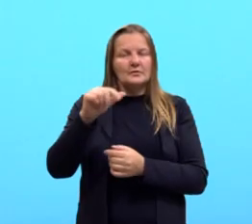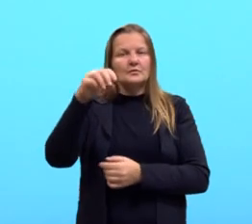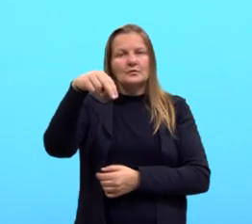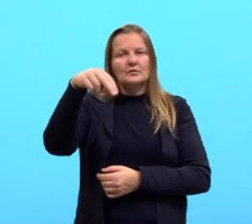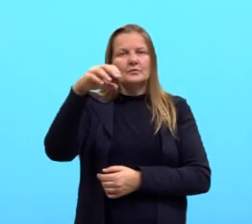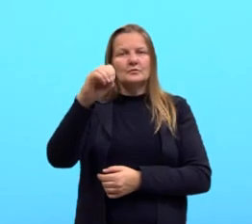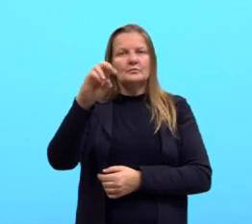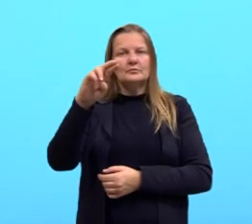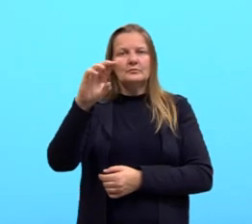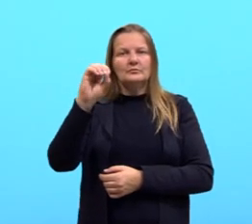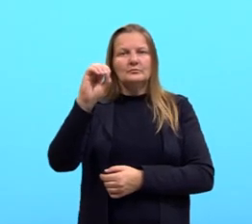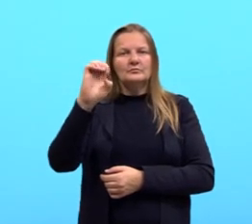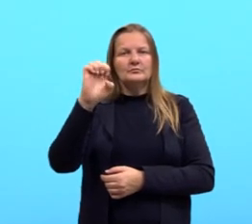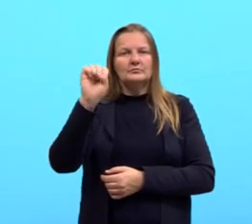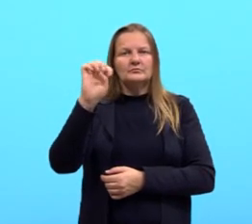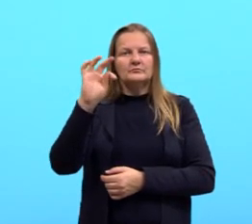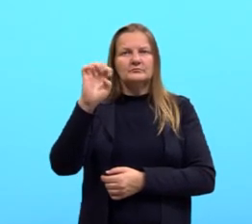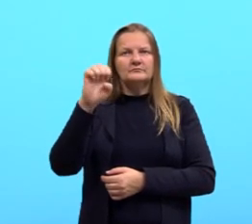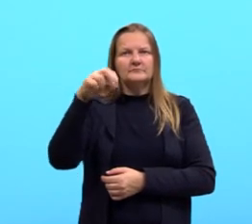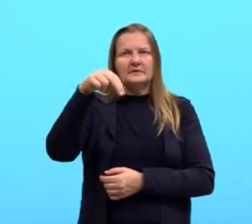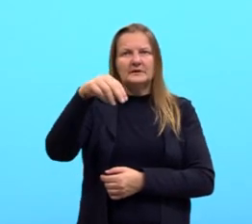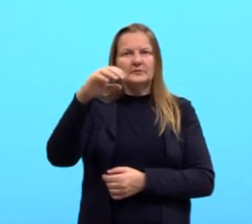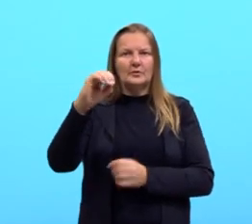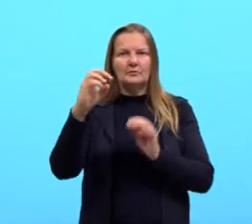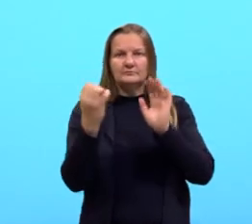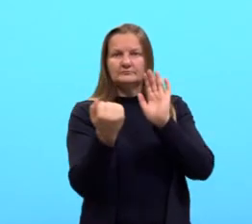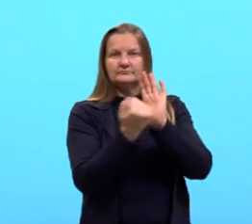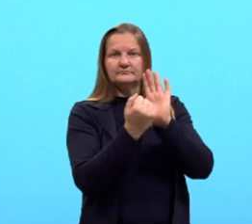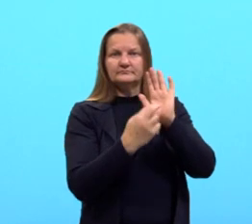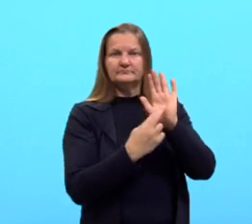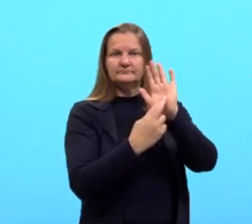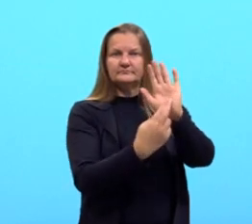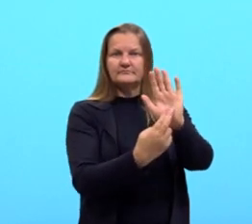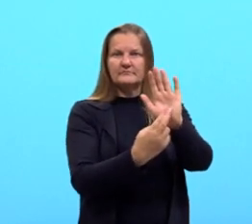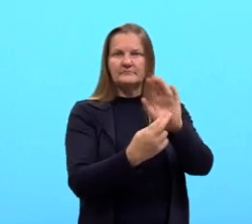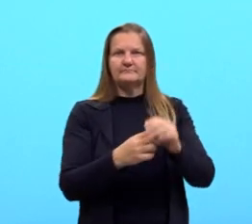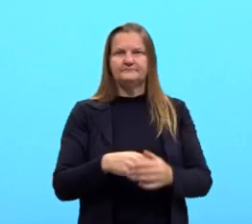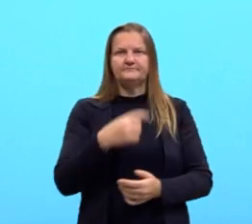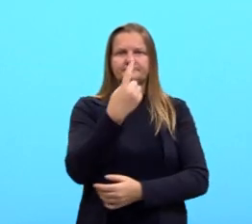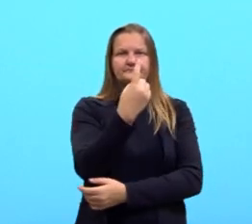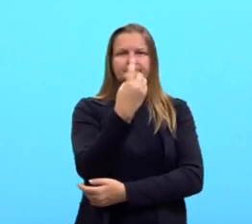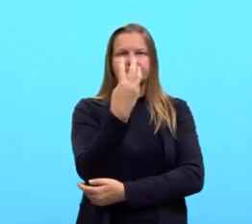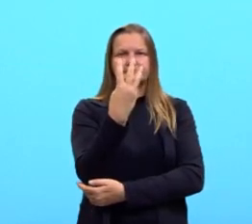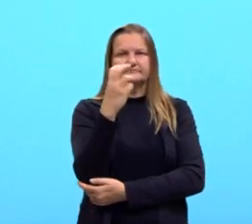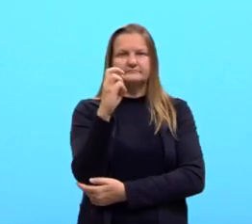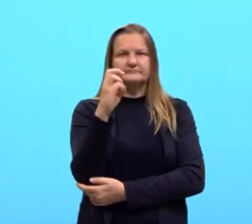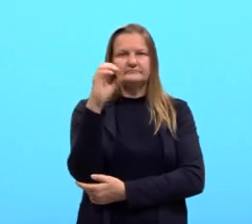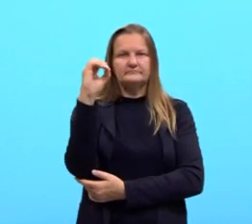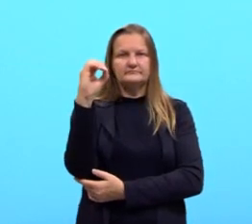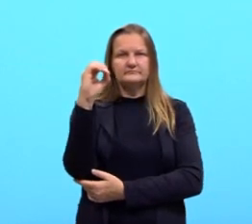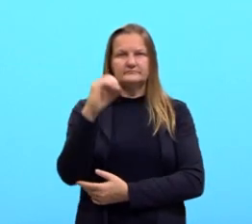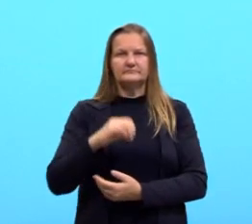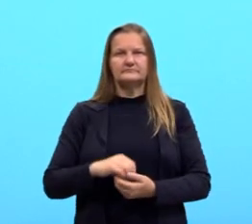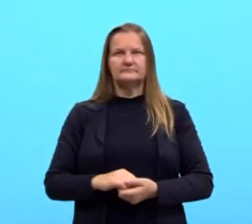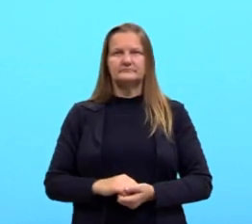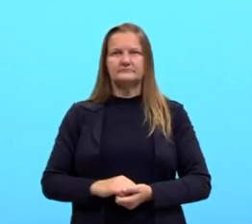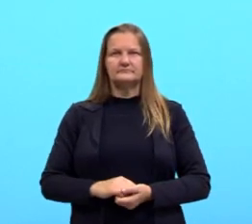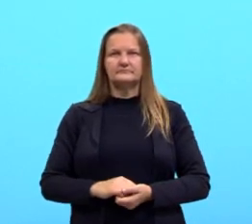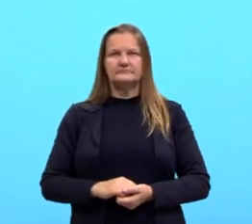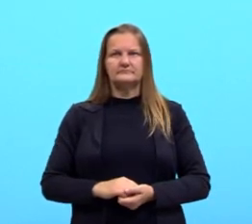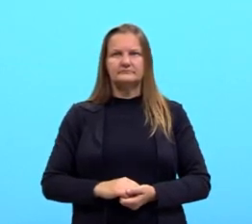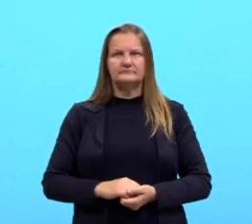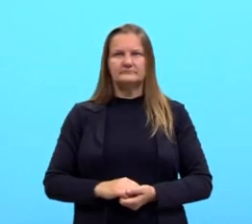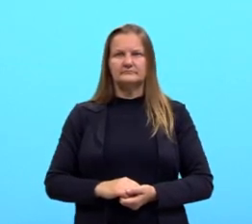foi representado por n o e fica mais ou menos ali né sobre 135° ou aqui Exatamente